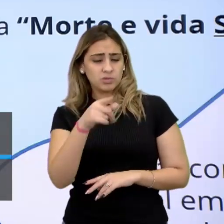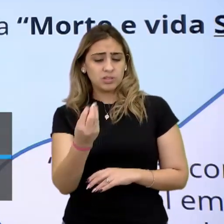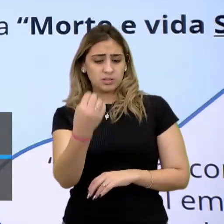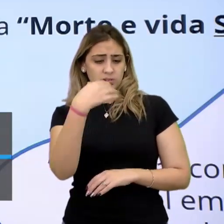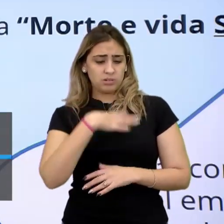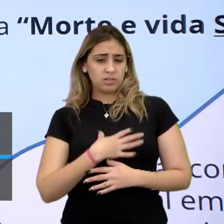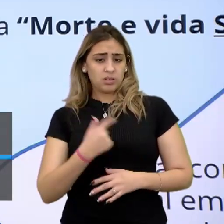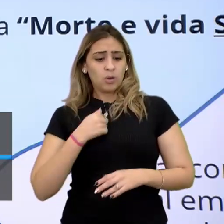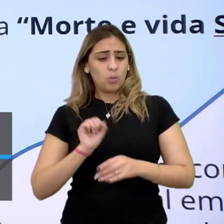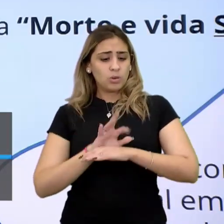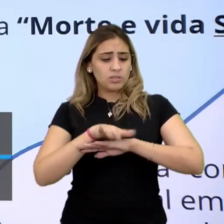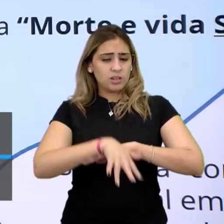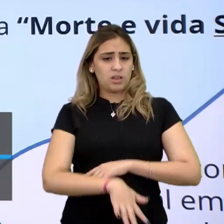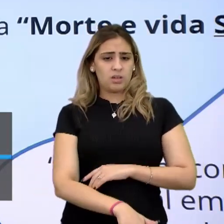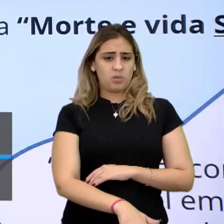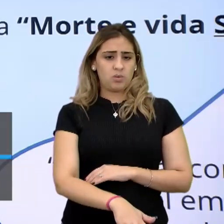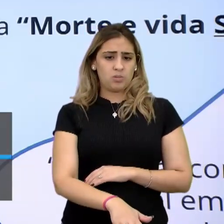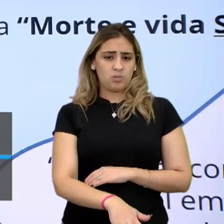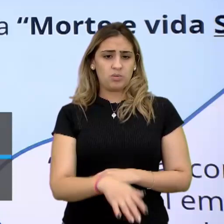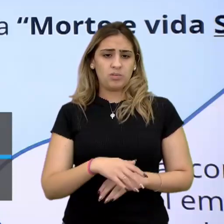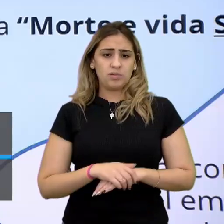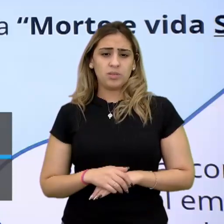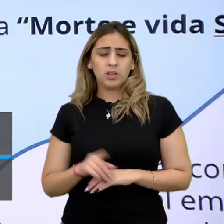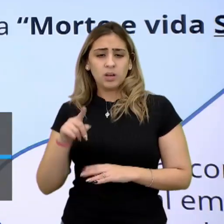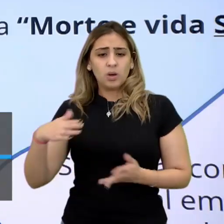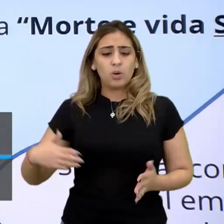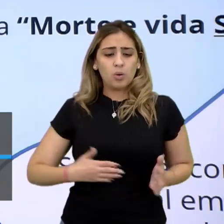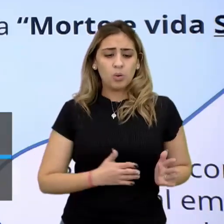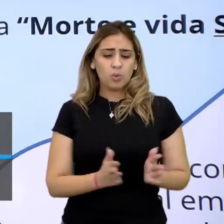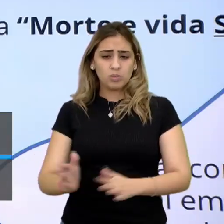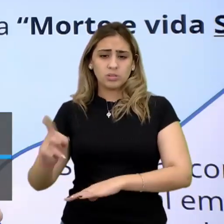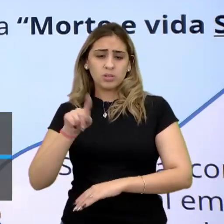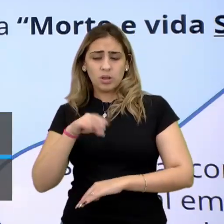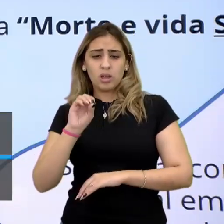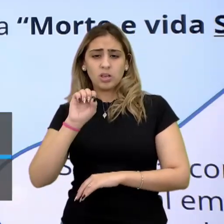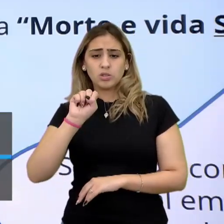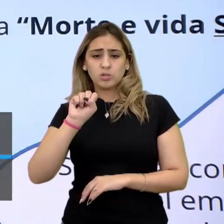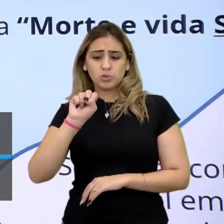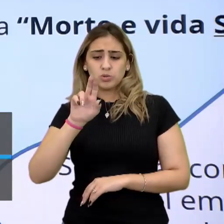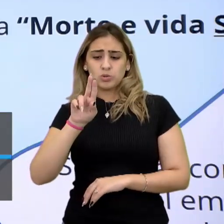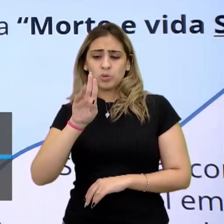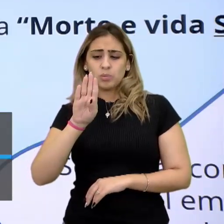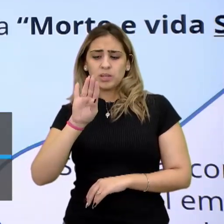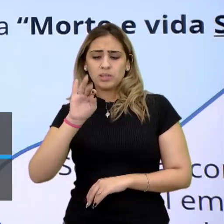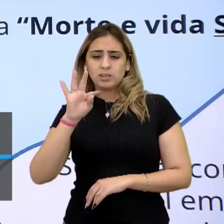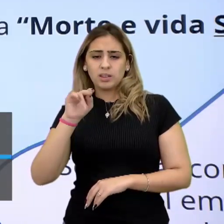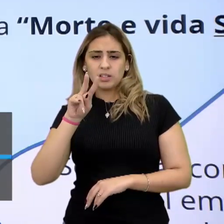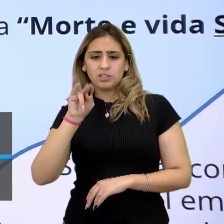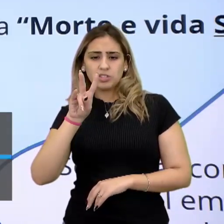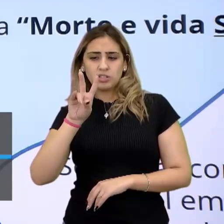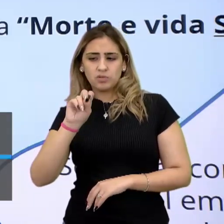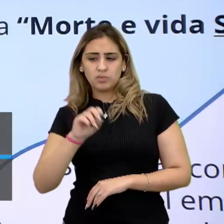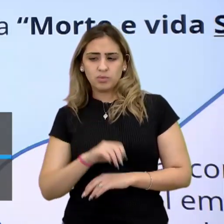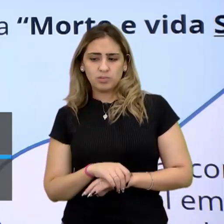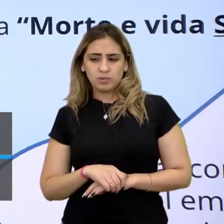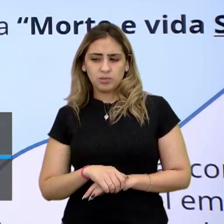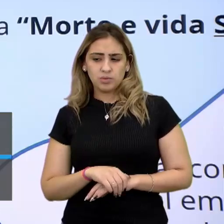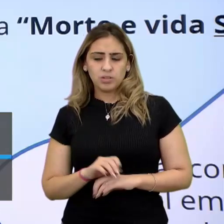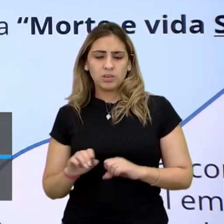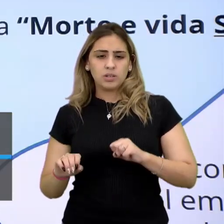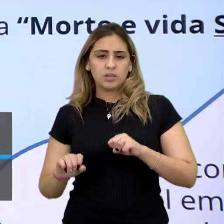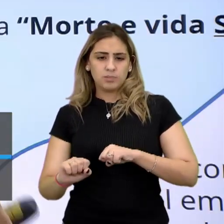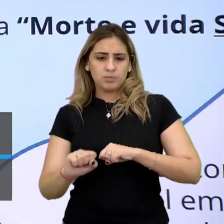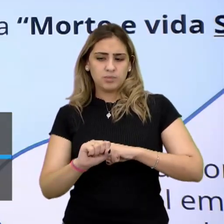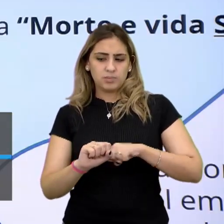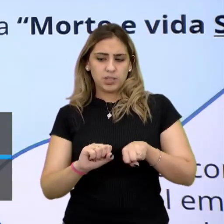mim, eu oceano. Eu oceano. Oceano é substantivo, ele está usando como verbo. Eu oceano,